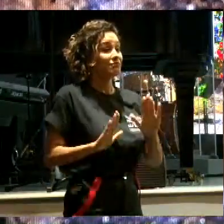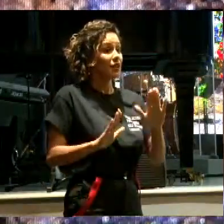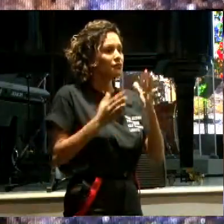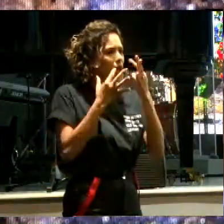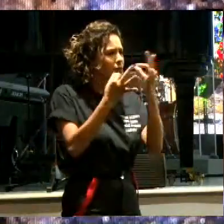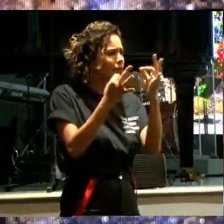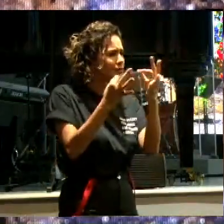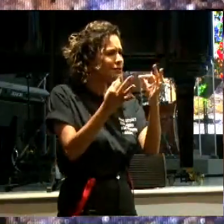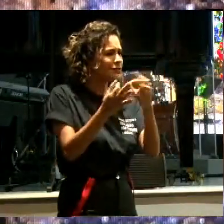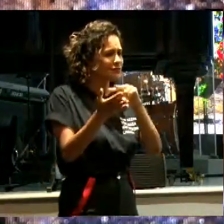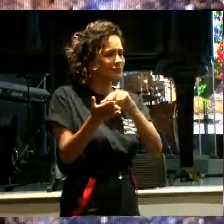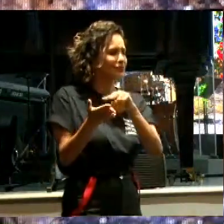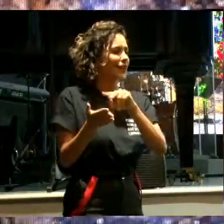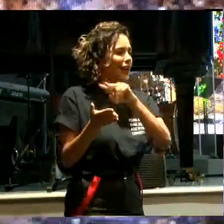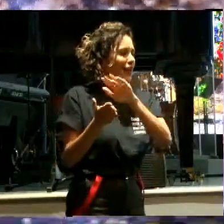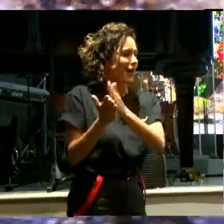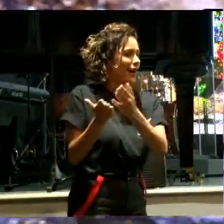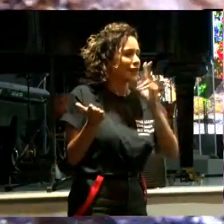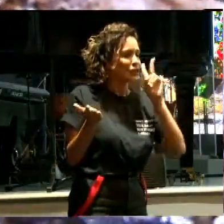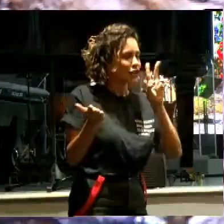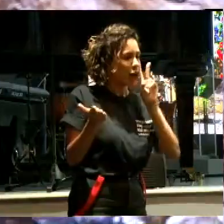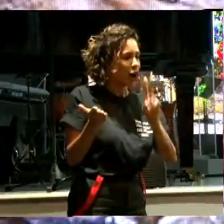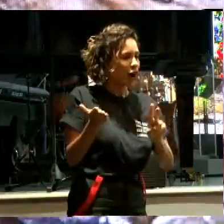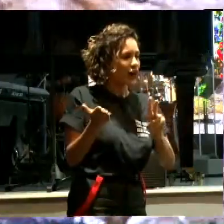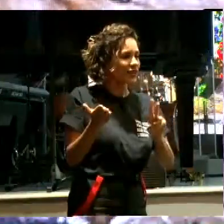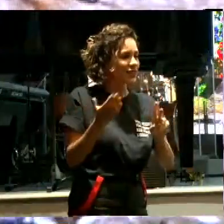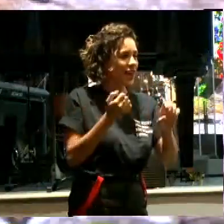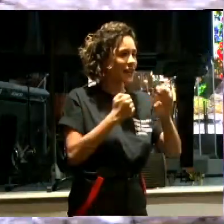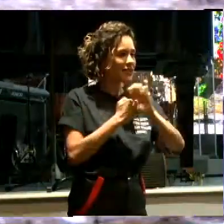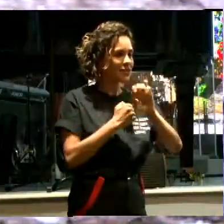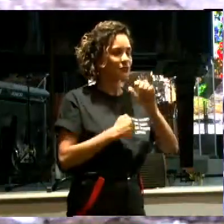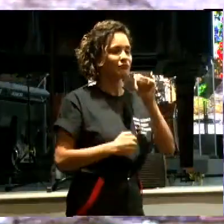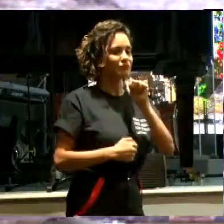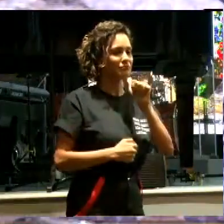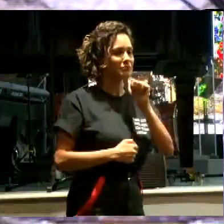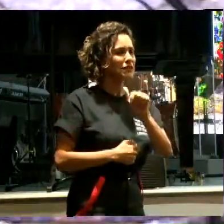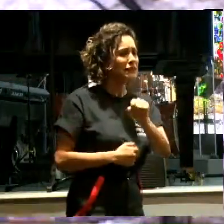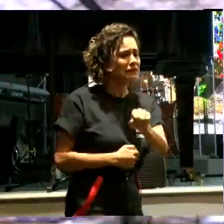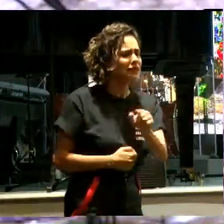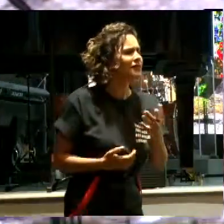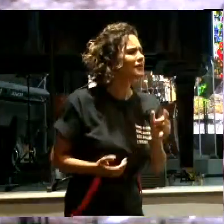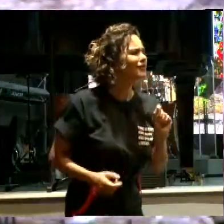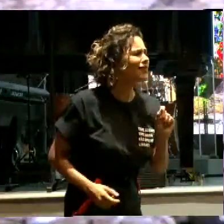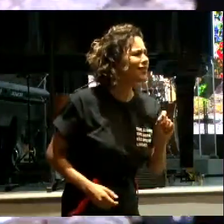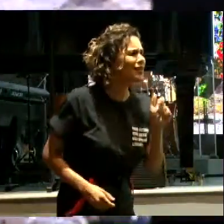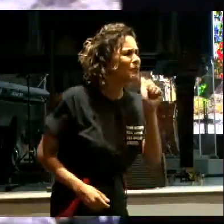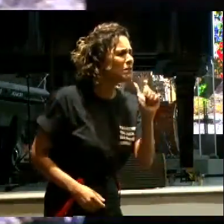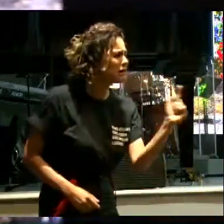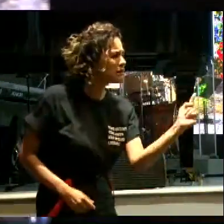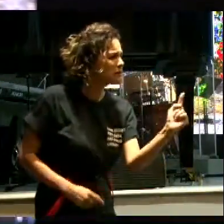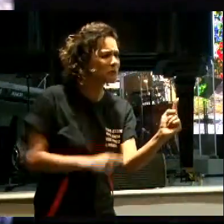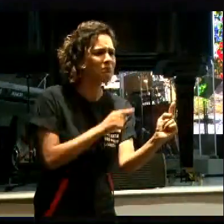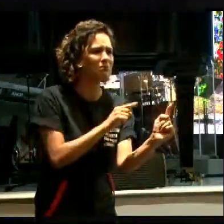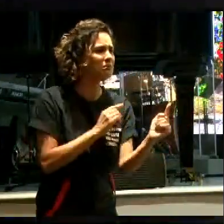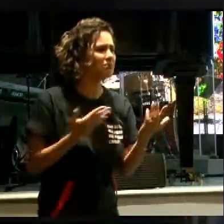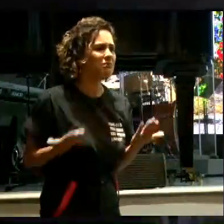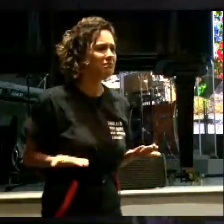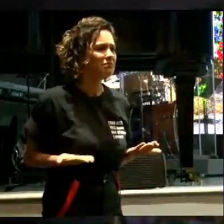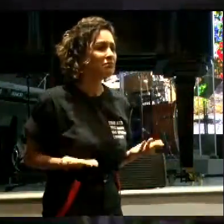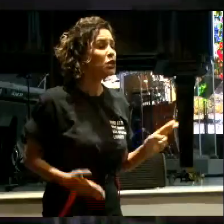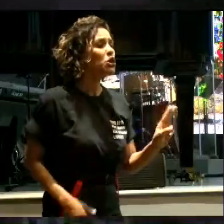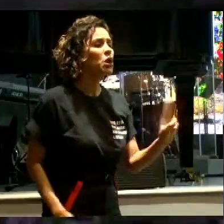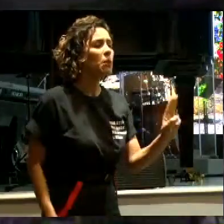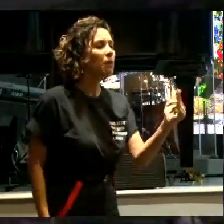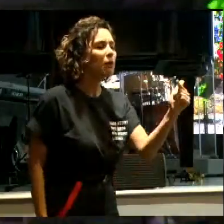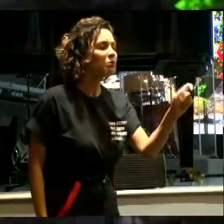menina. É porque quando eu olho para essa menina, quem é essa menina? A Bíblia não diz nome, não